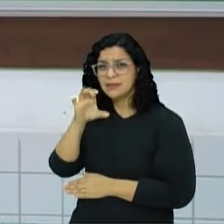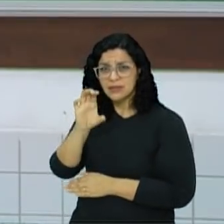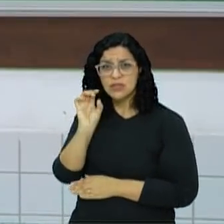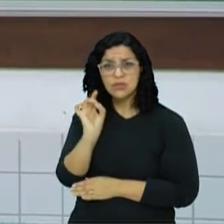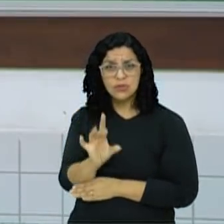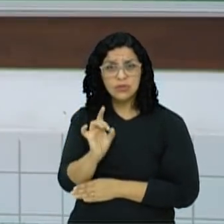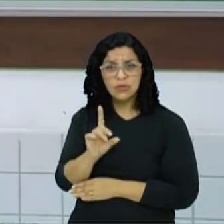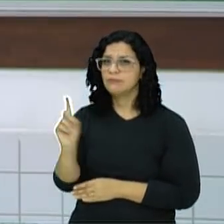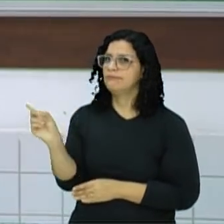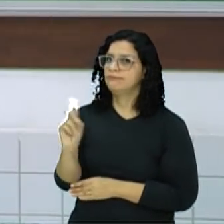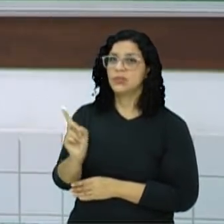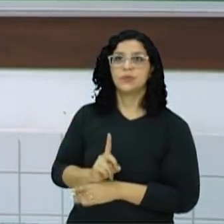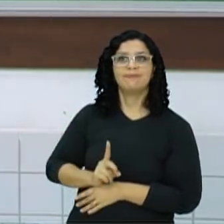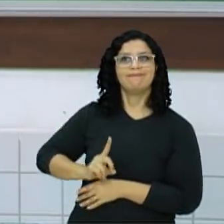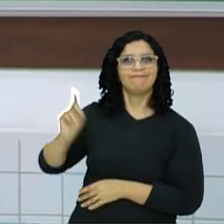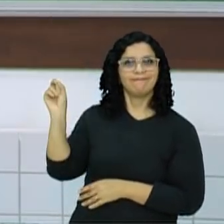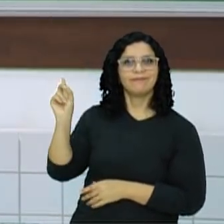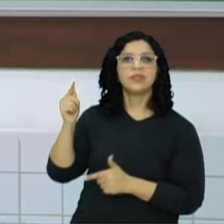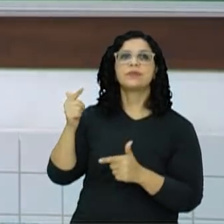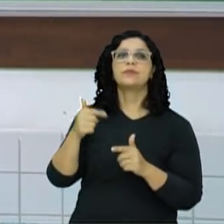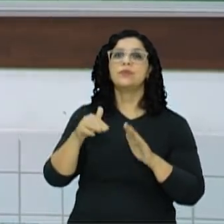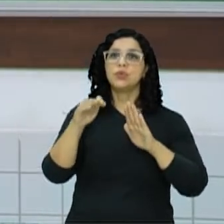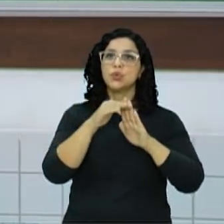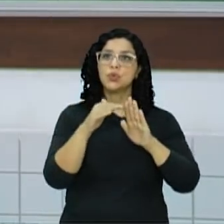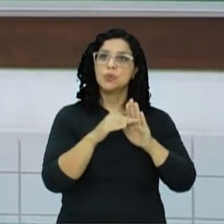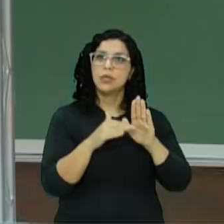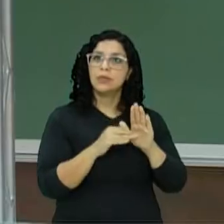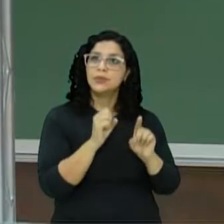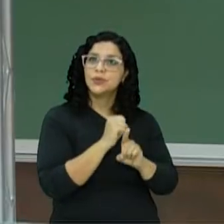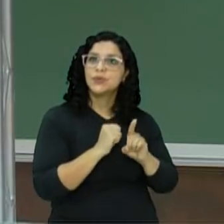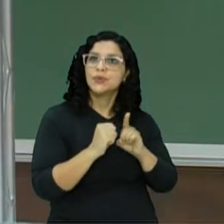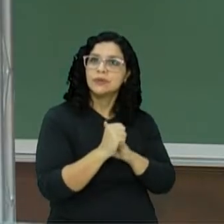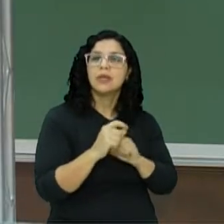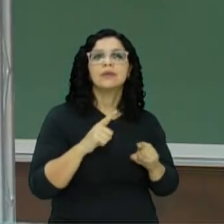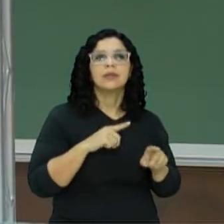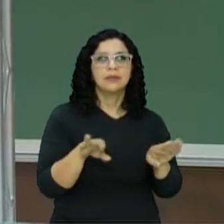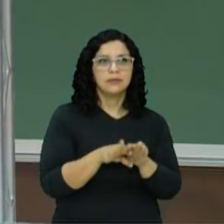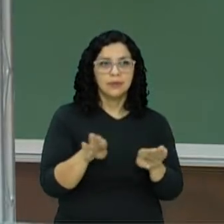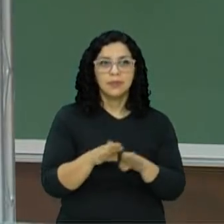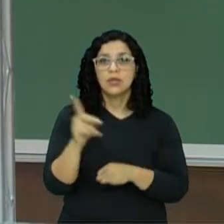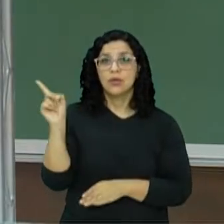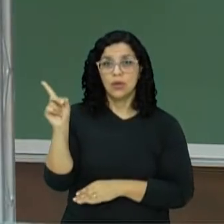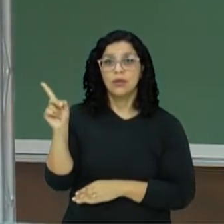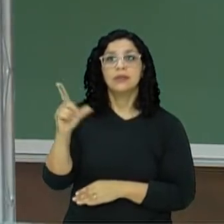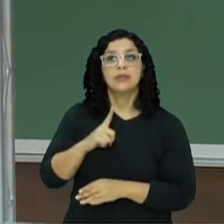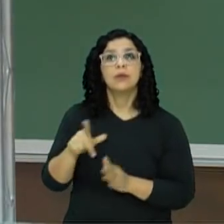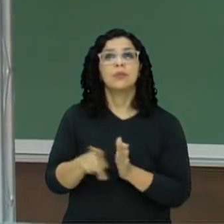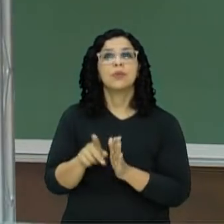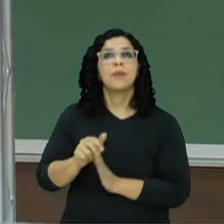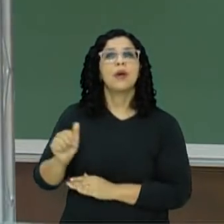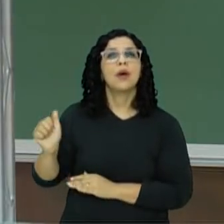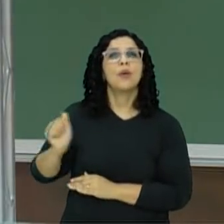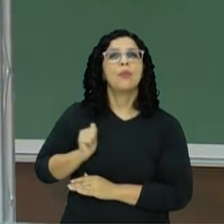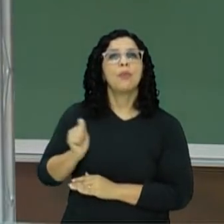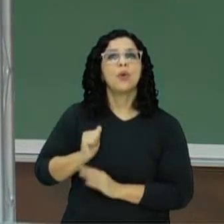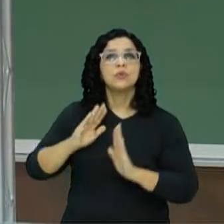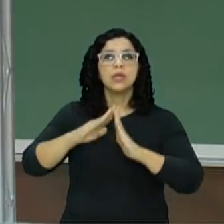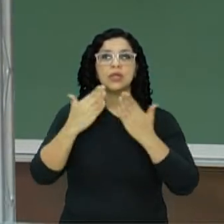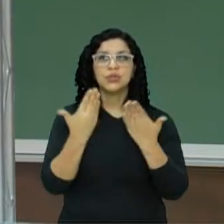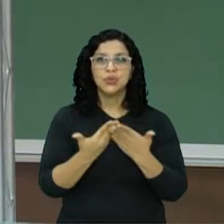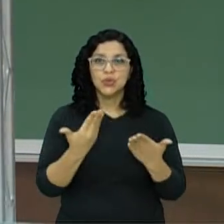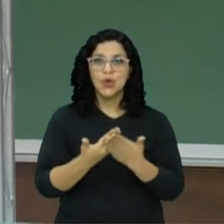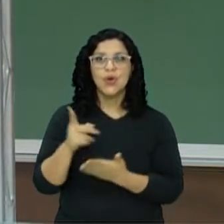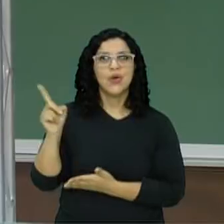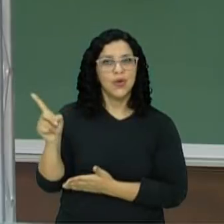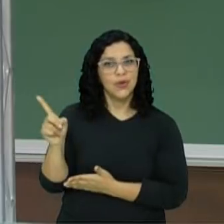Henrique Cardoso. Nós temos também os programas sociais que também marcaram o governo dele, como por exemplo o